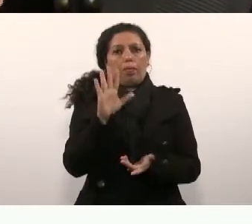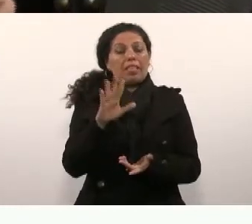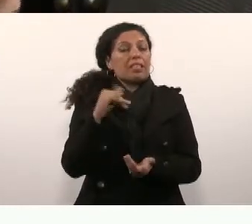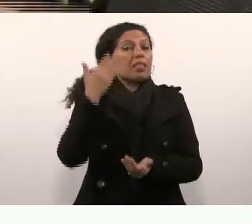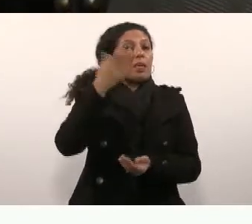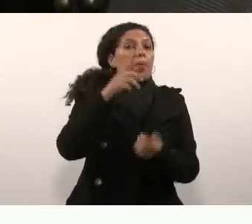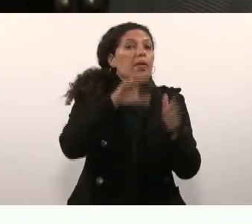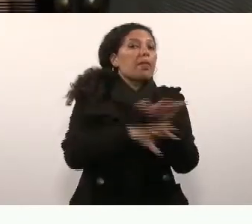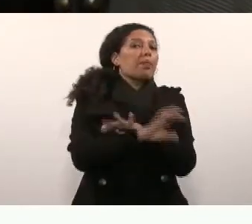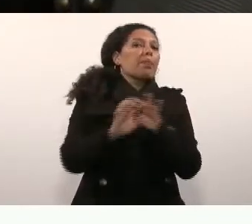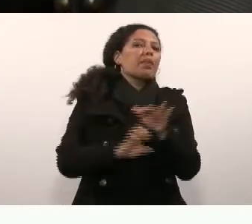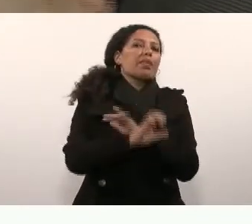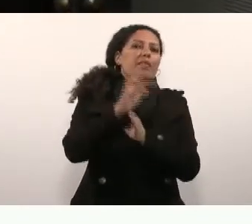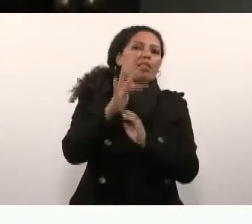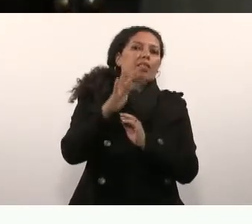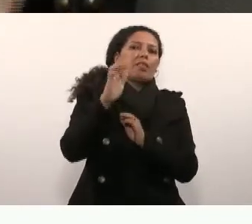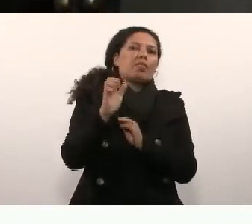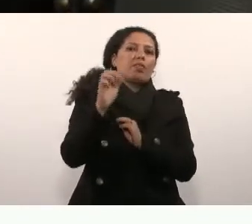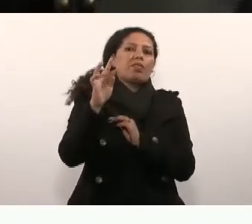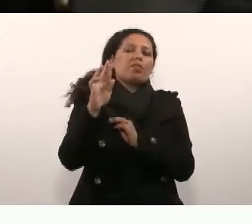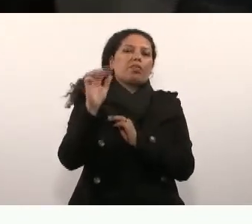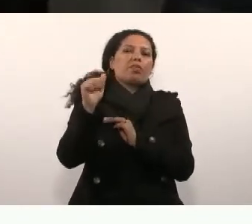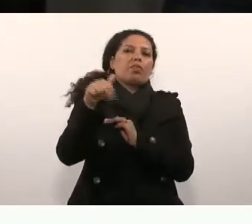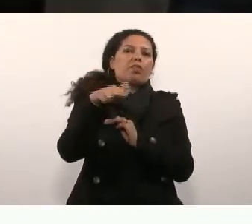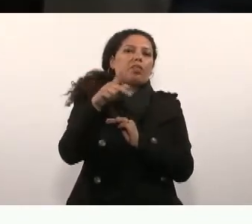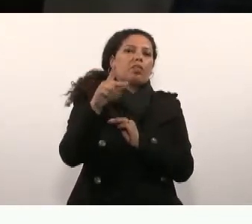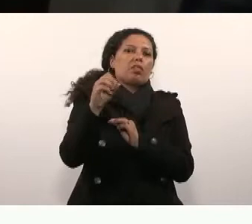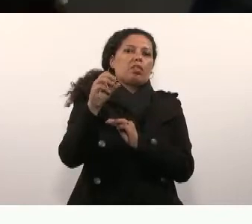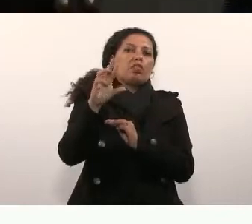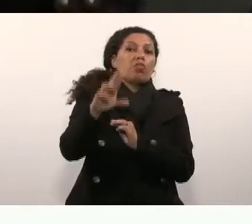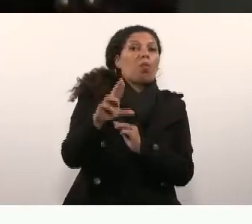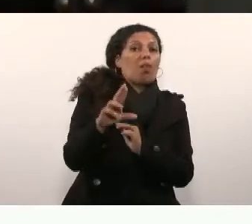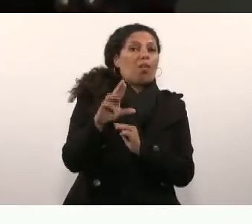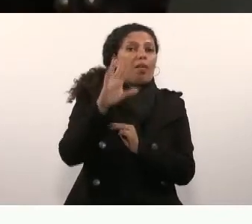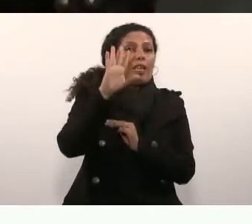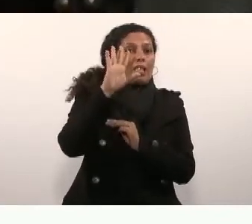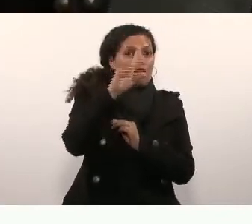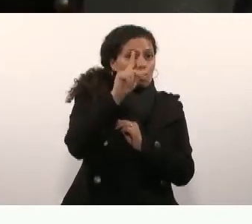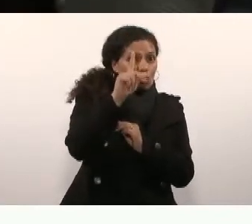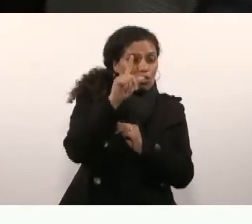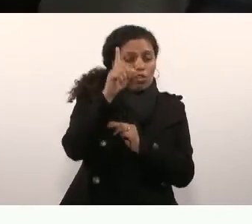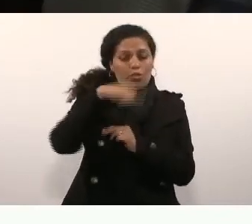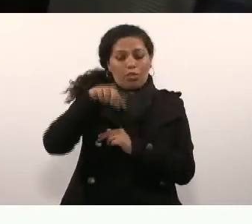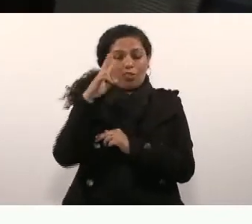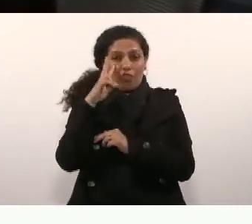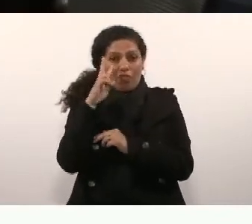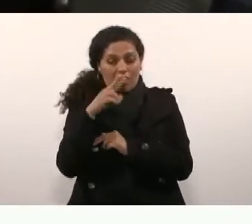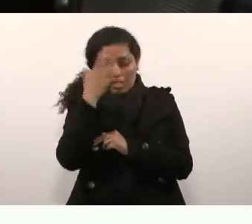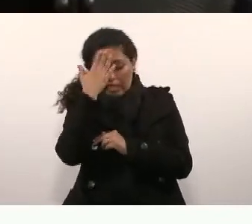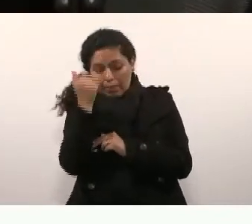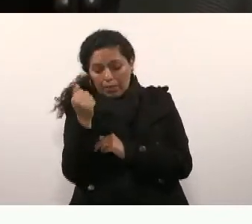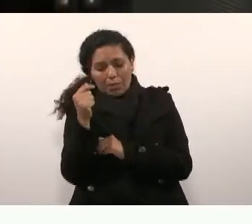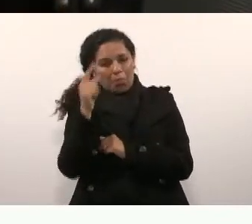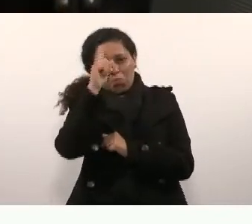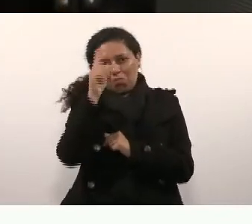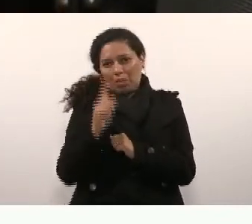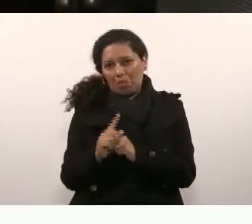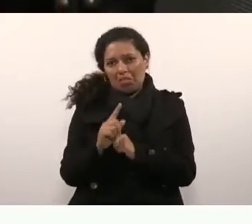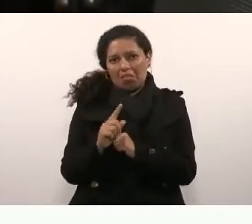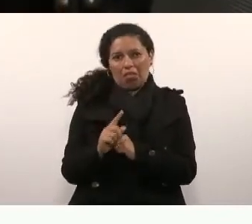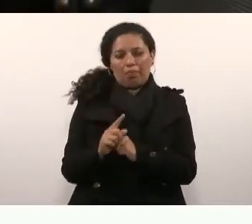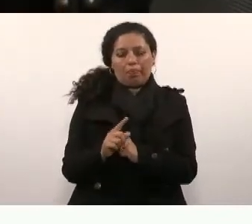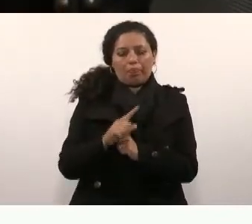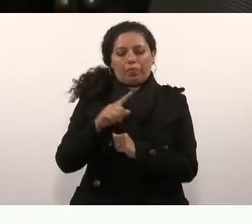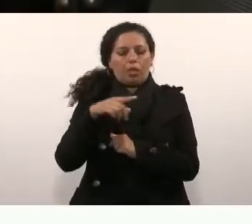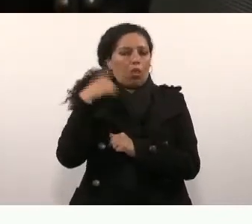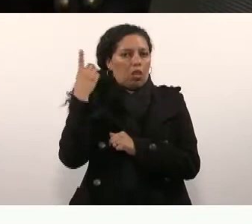FETranspor, que acumulava todos esses recursos e não se tinha uma transparência a respeito disso. Então o deputado André Ceciliano coloca que